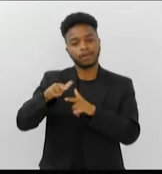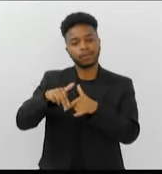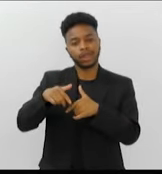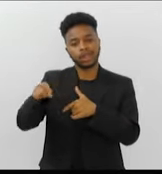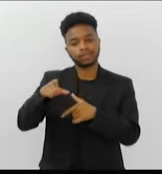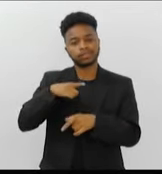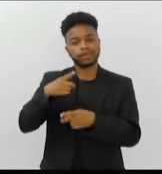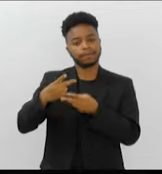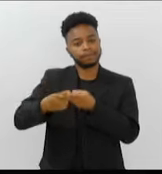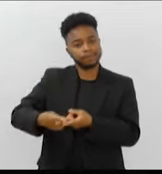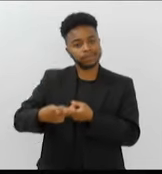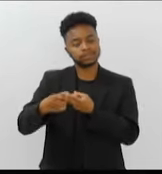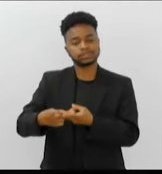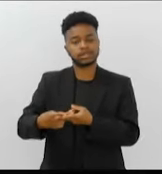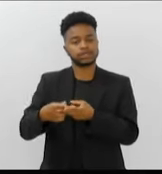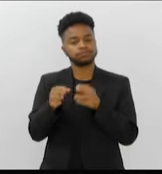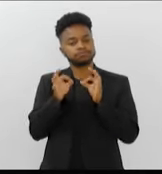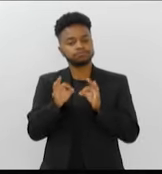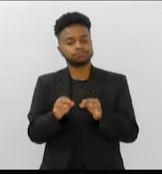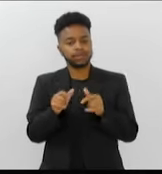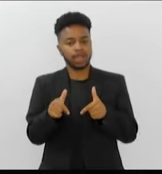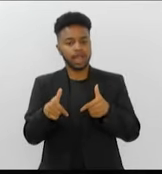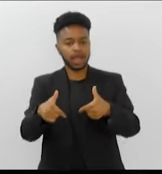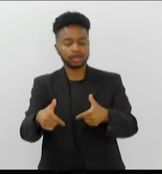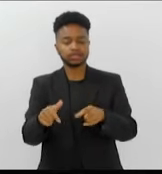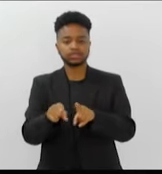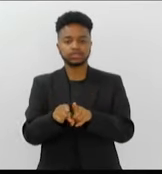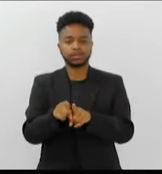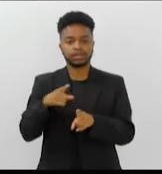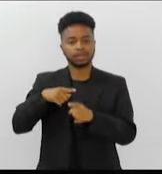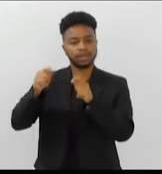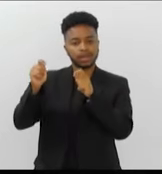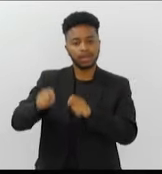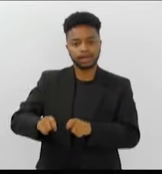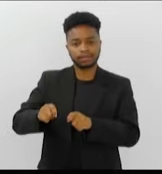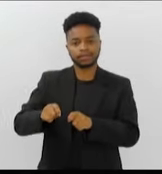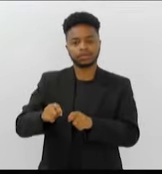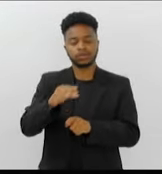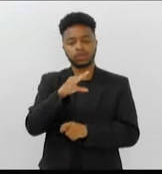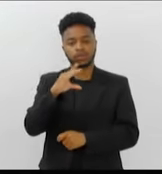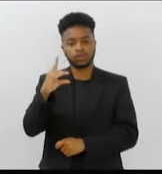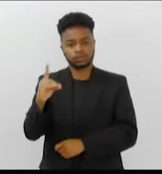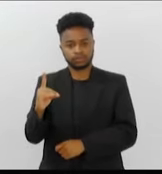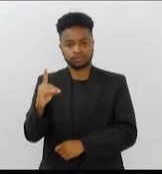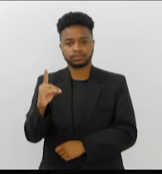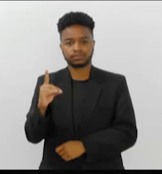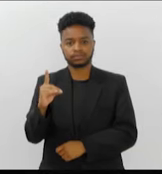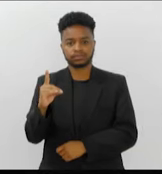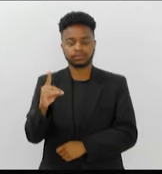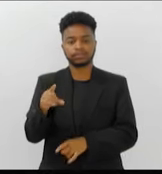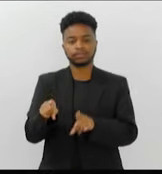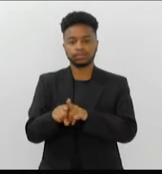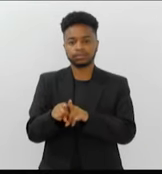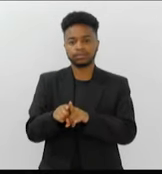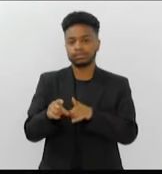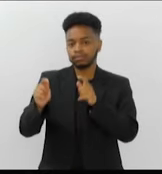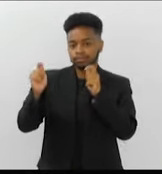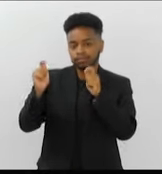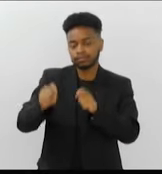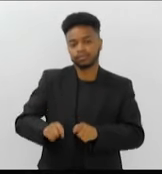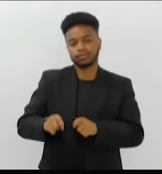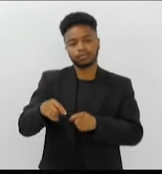sua integridade, da sua capacidade de coordenação, da sua